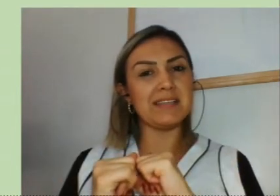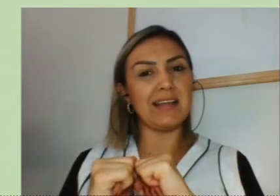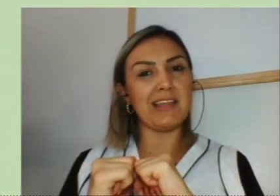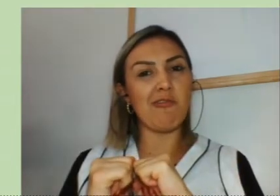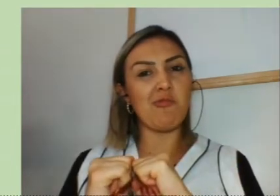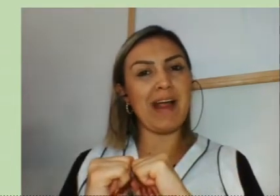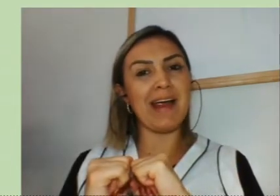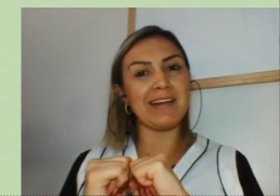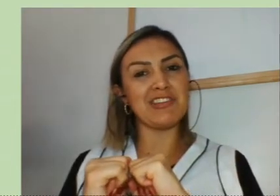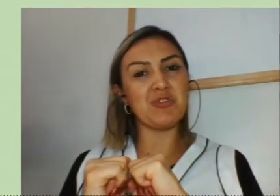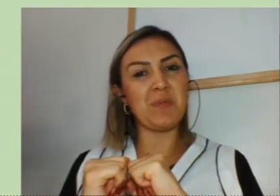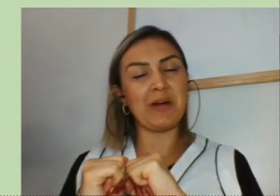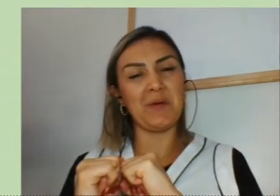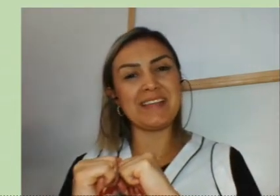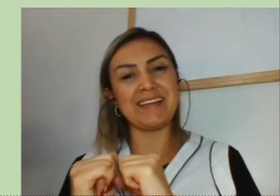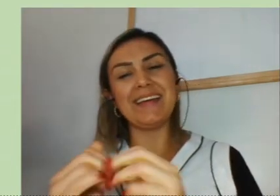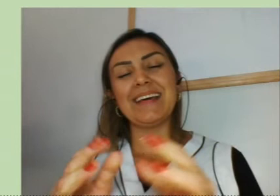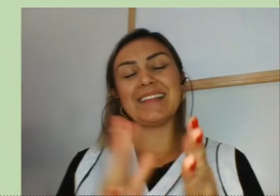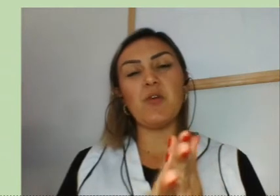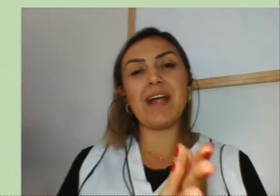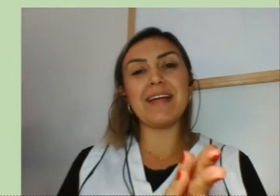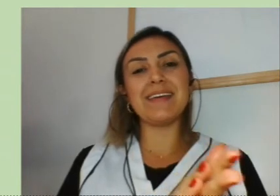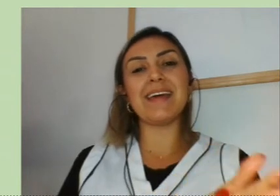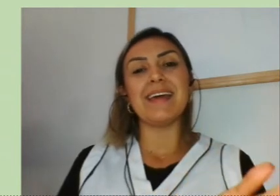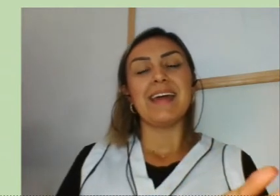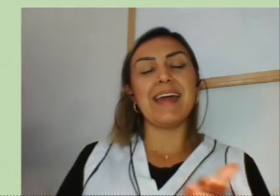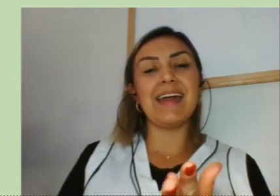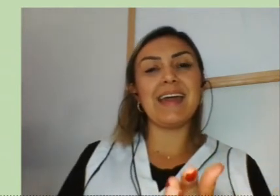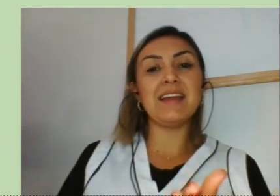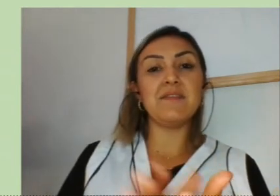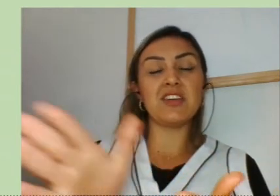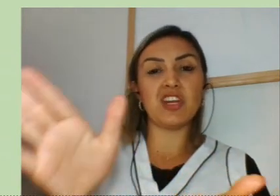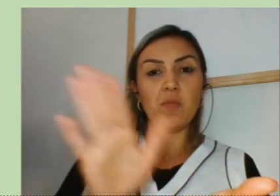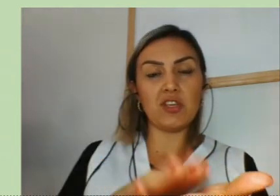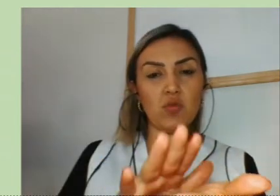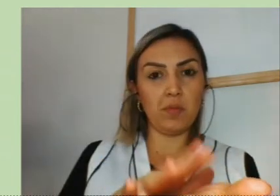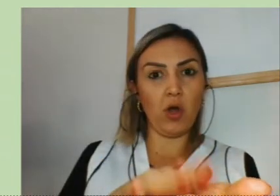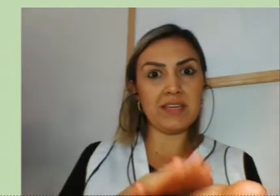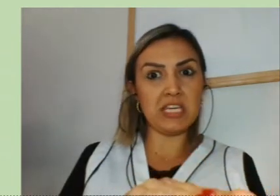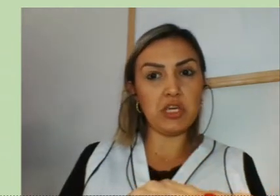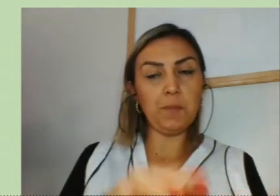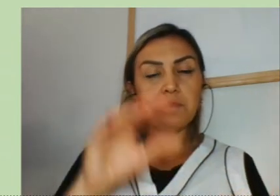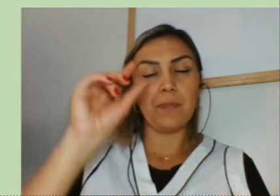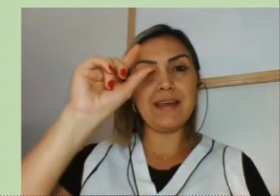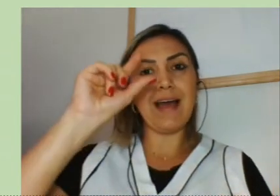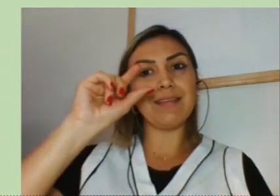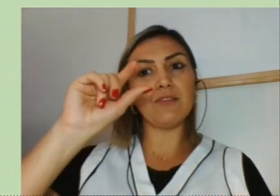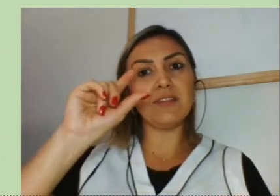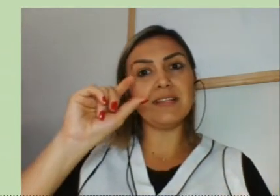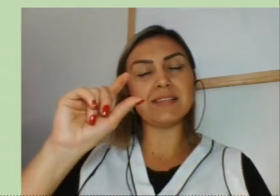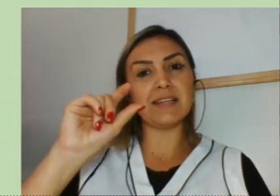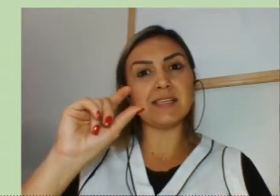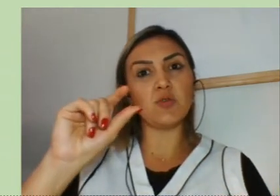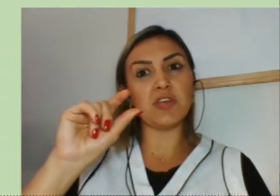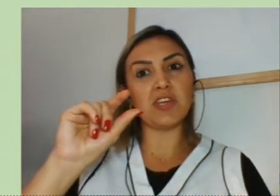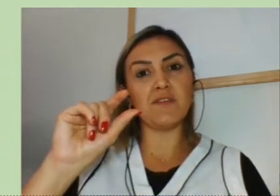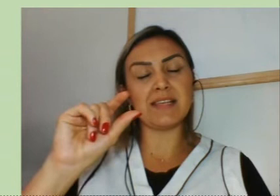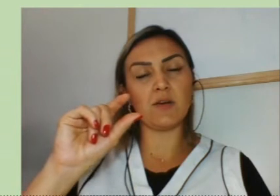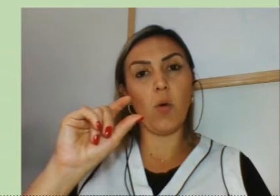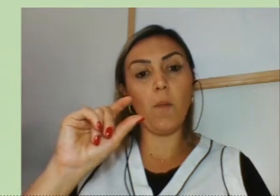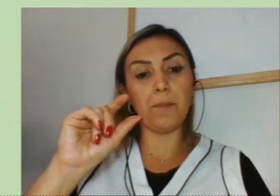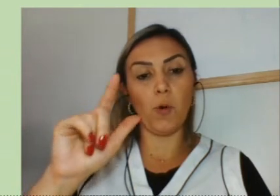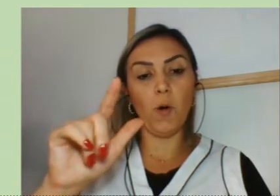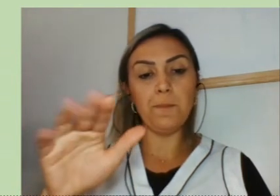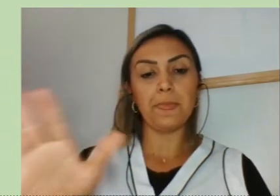mãe se ela tem algum carnê de alguma coisa. Então, o carnê, ele vem geralmente um bloquinho e lá tem toda a descrição do que